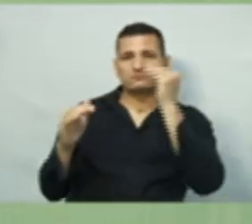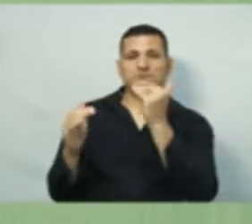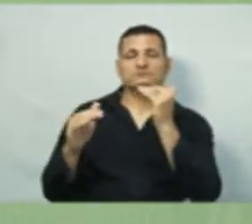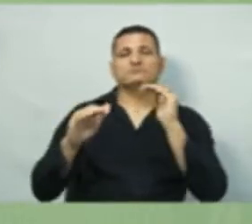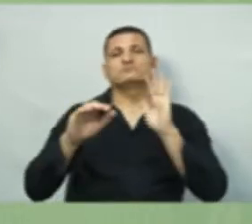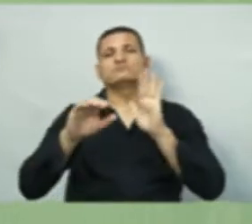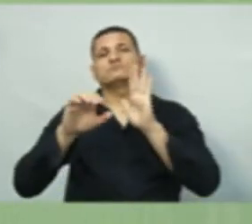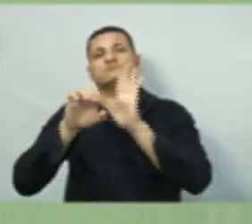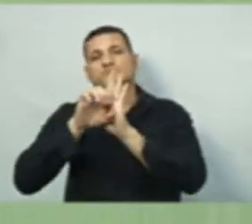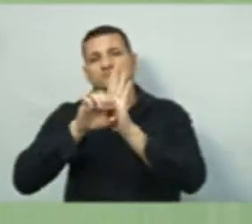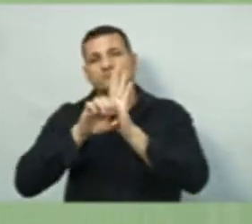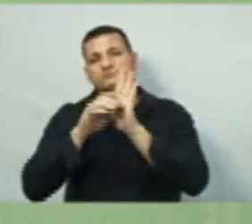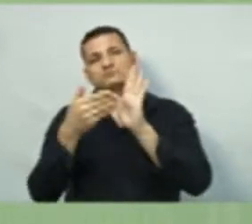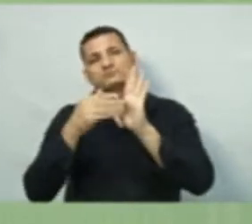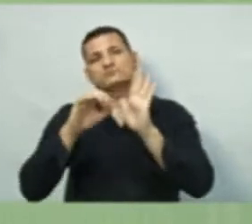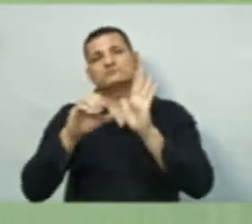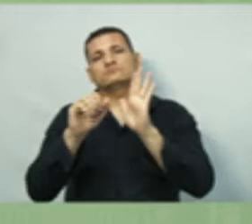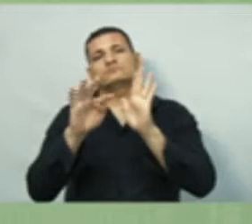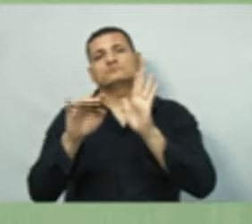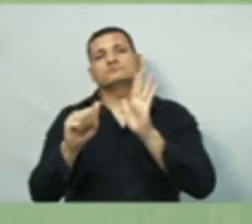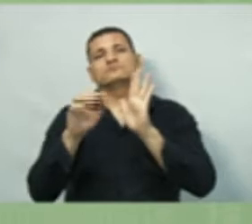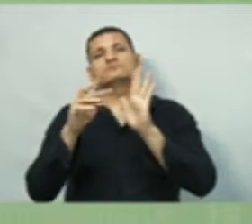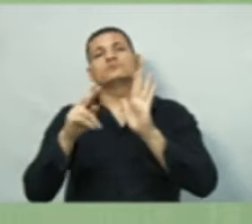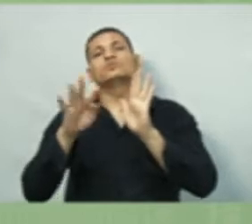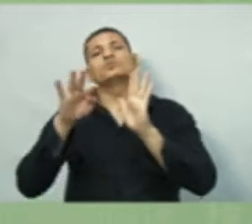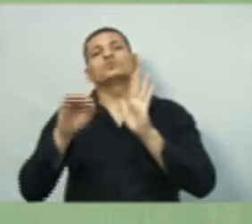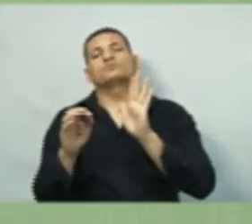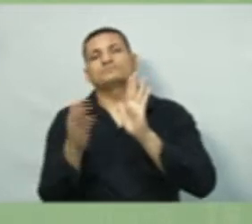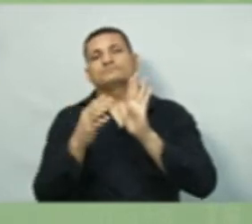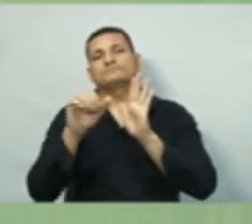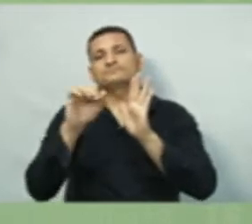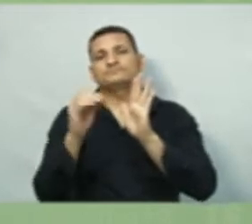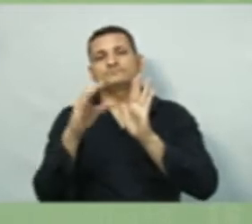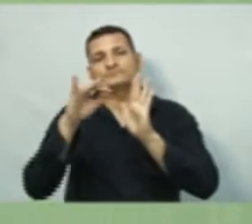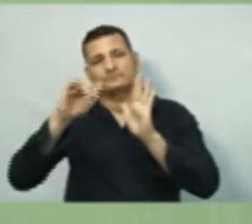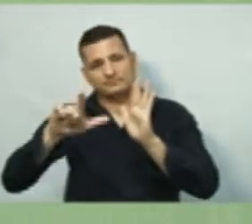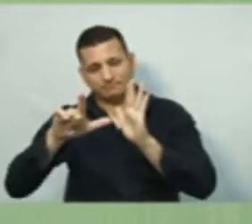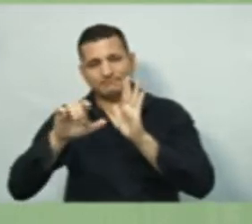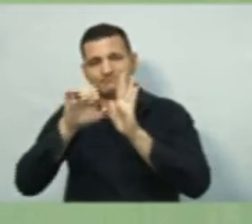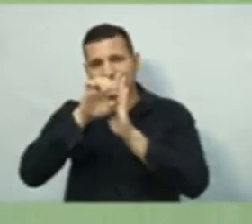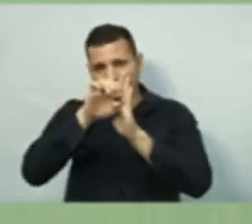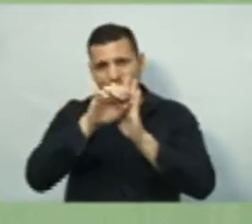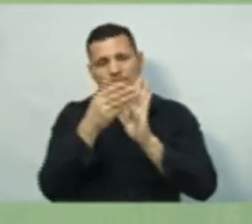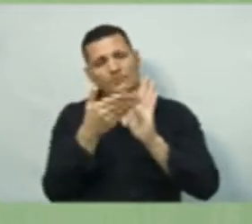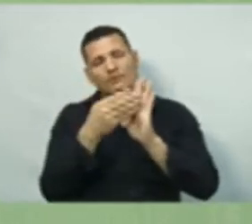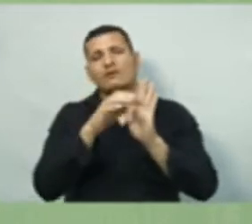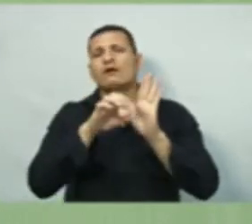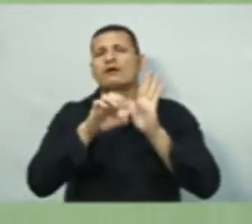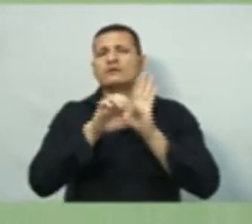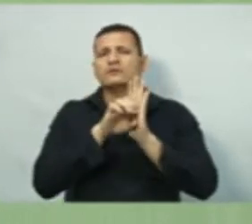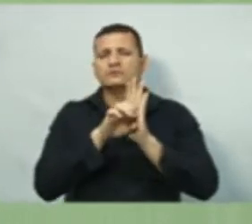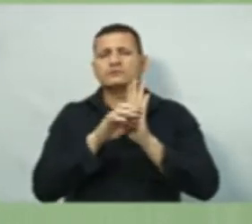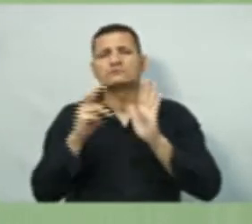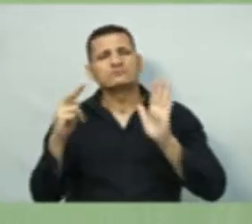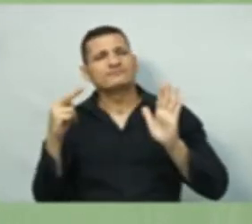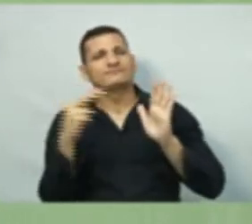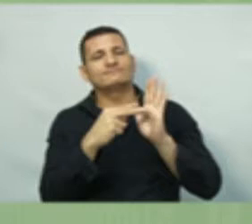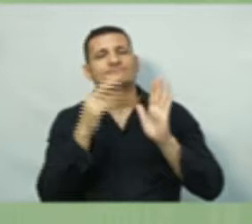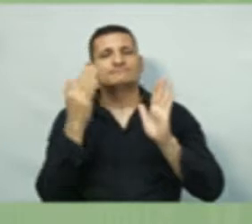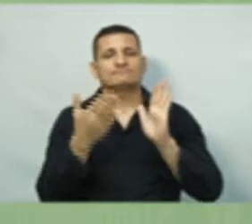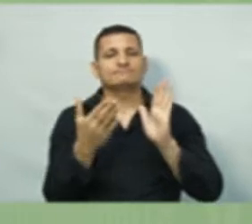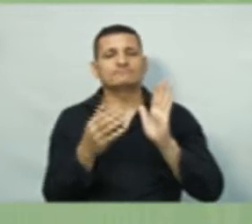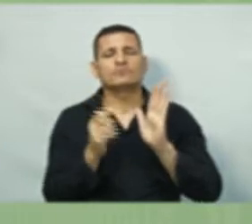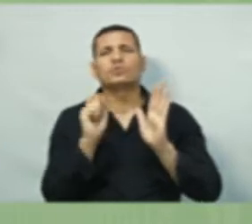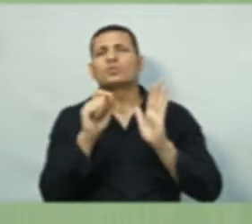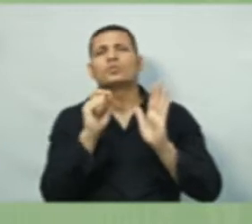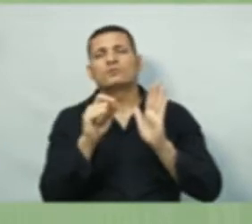Falamos muito sobre esse Estatuto Social, né, pessoal? E nós vimos que esse Estatuto Social, o que nós